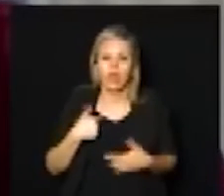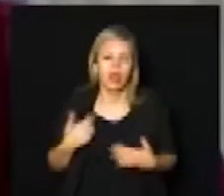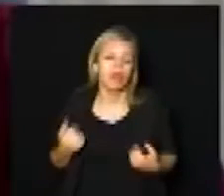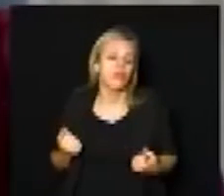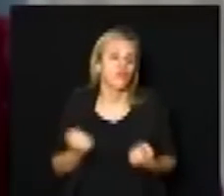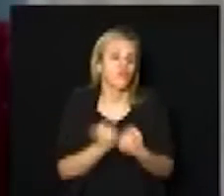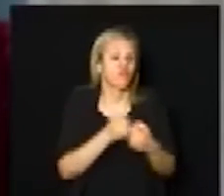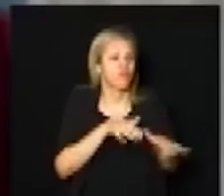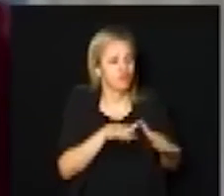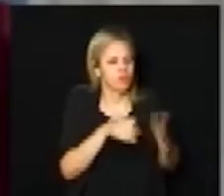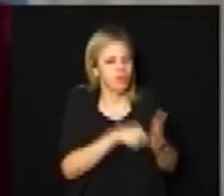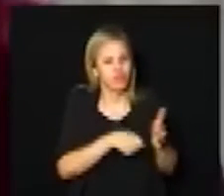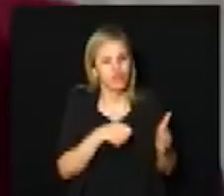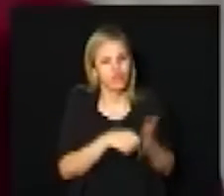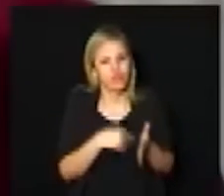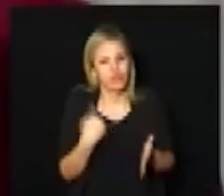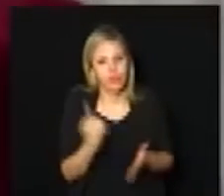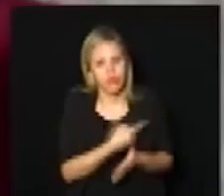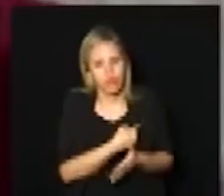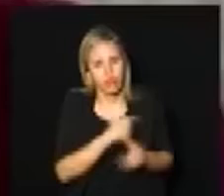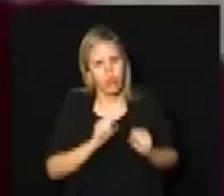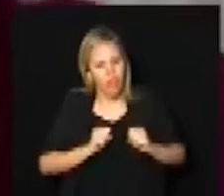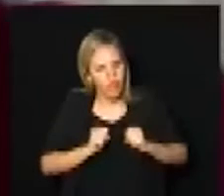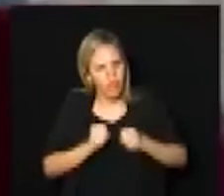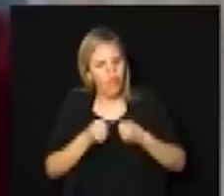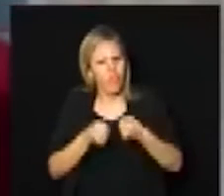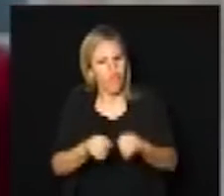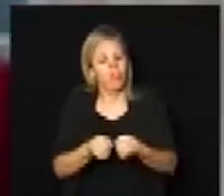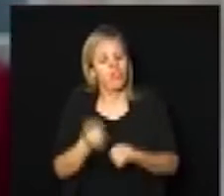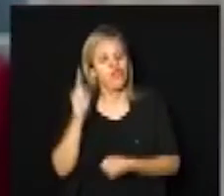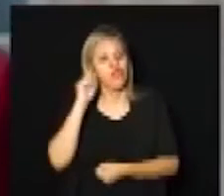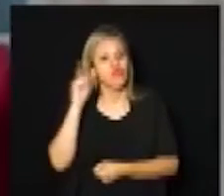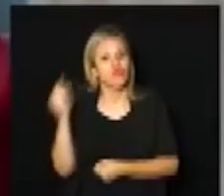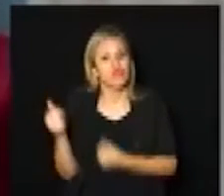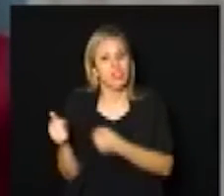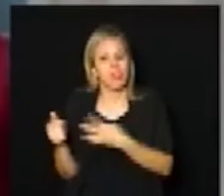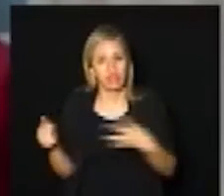a esta mobilização para que a gente fortaleça esse dia 14